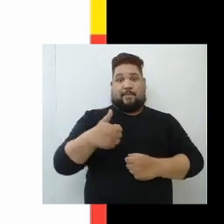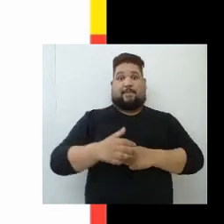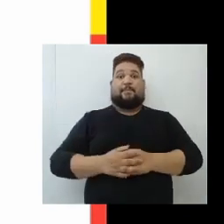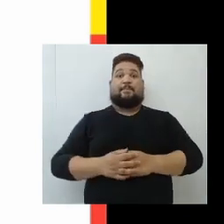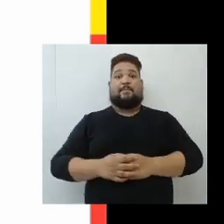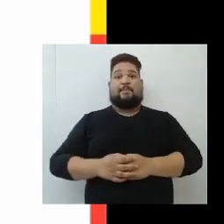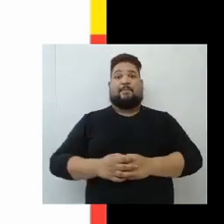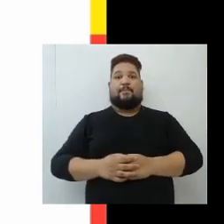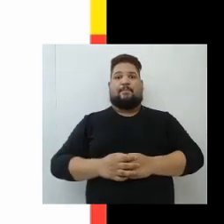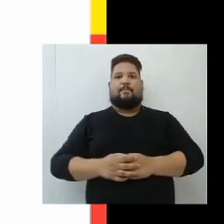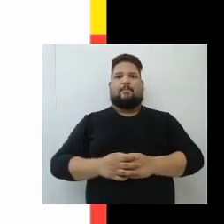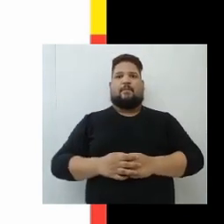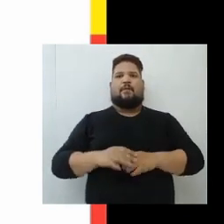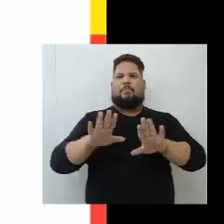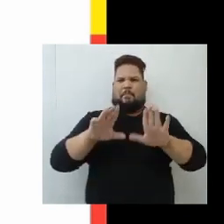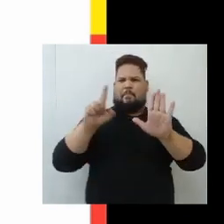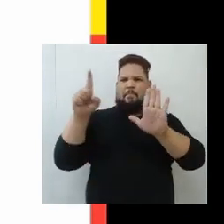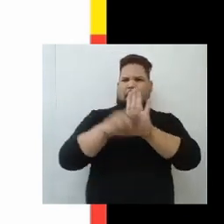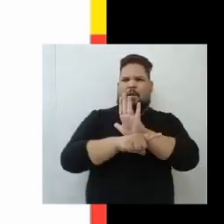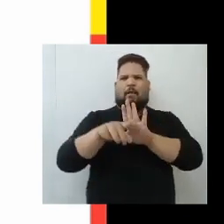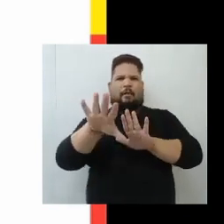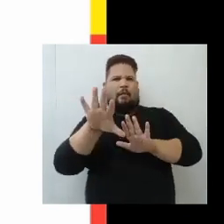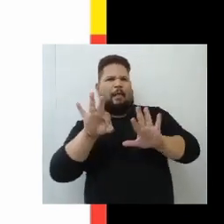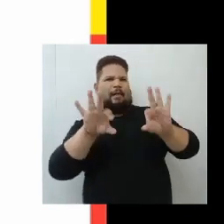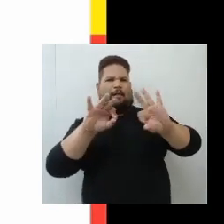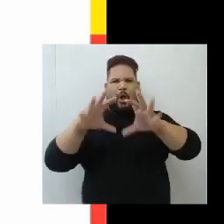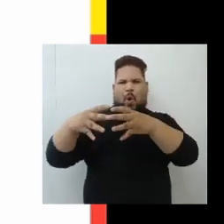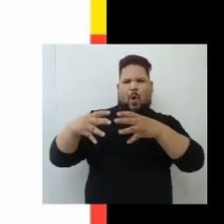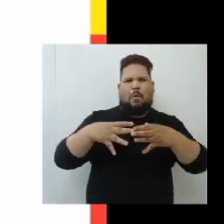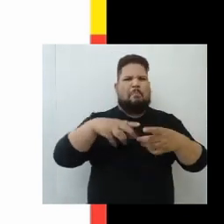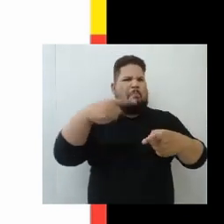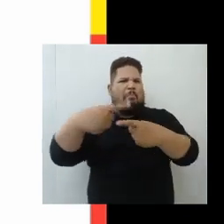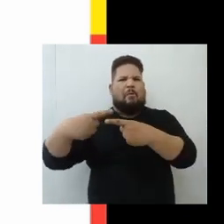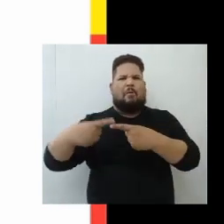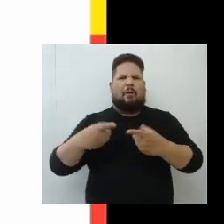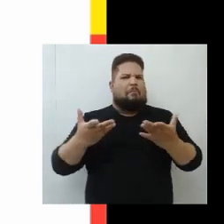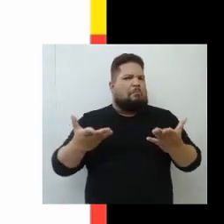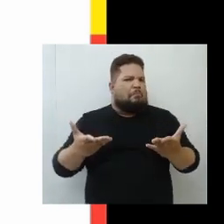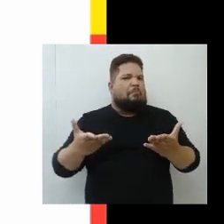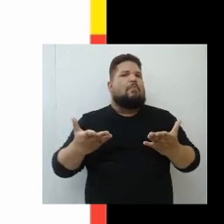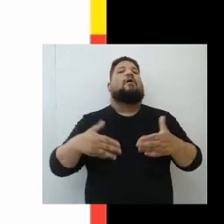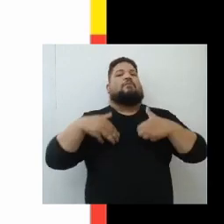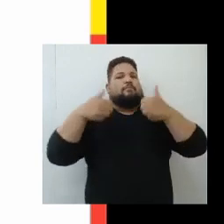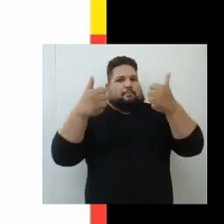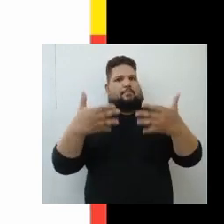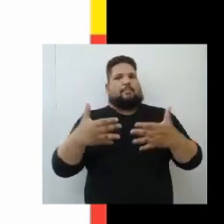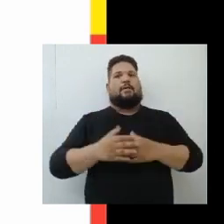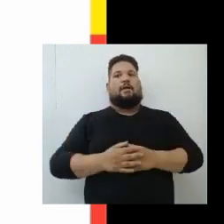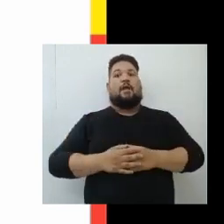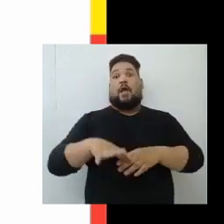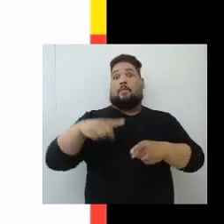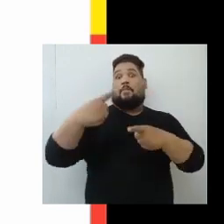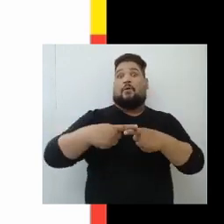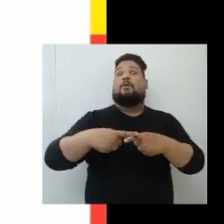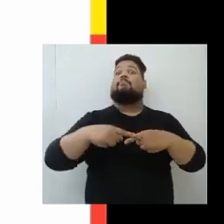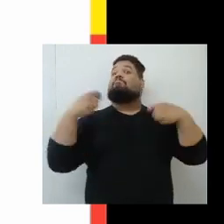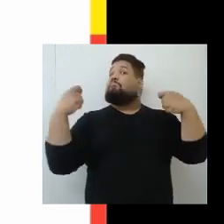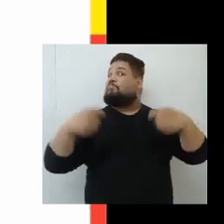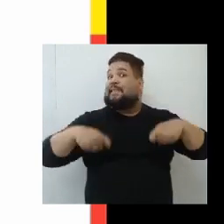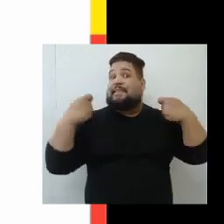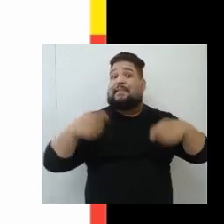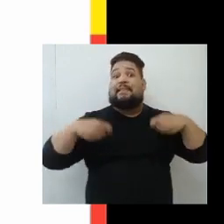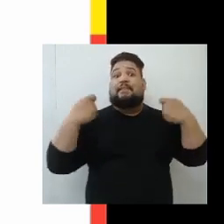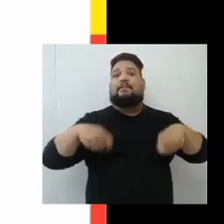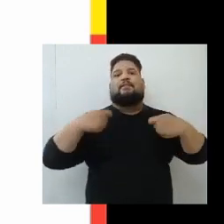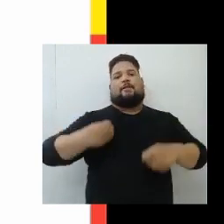Então, por que ocorre essa seleção? A gente precisa entender isso, tá? Ocorre por uma necessidade